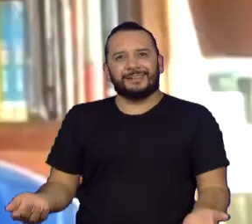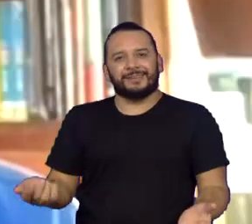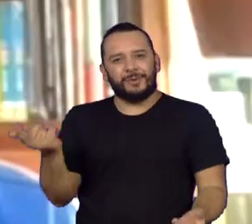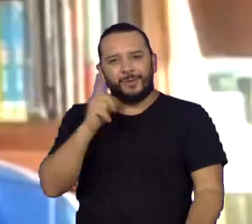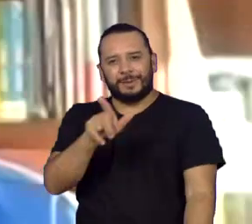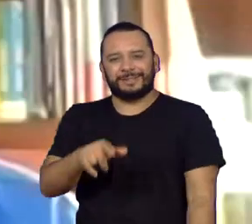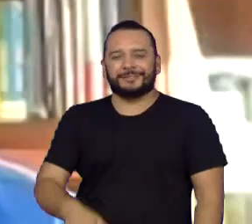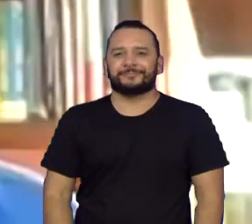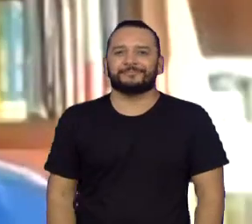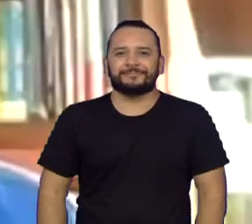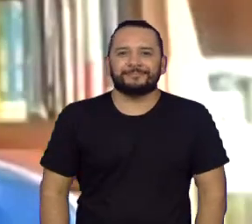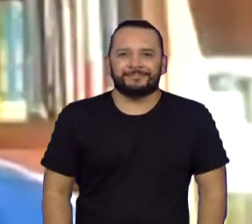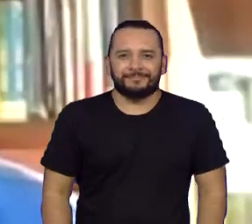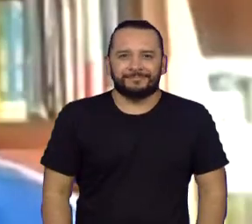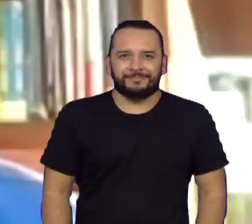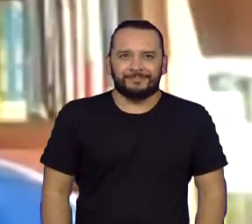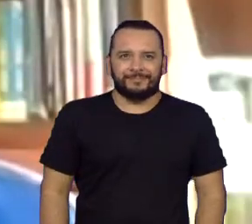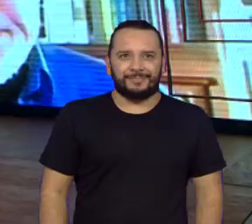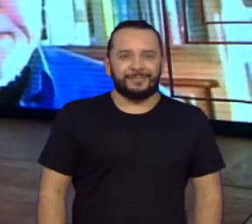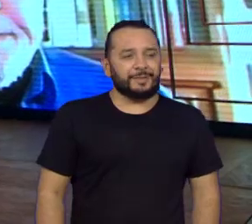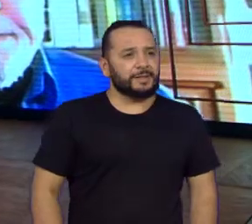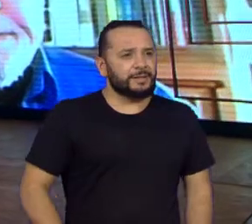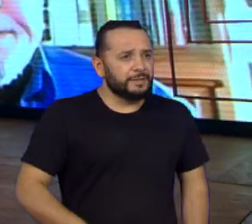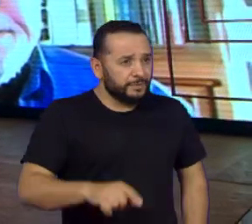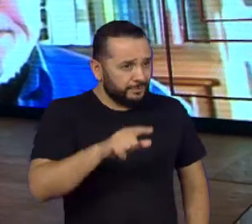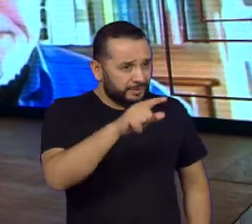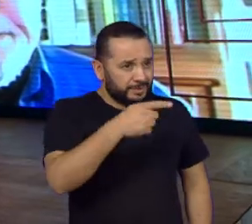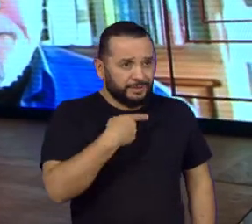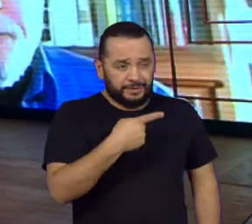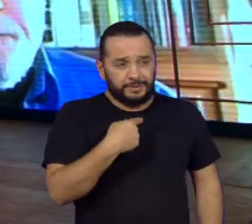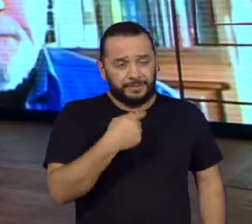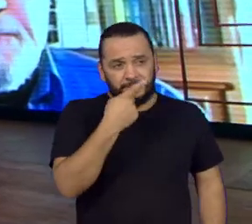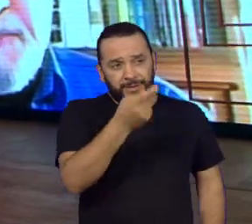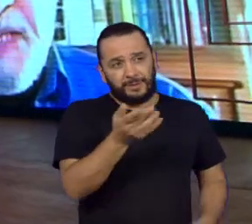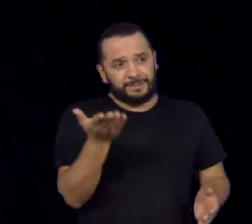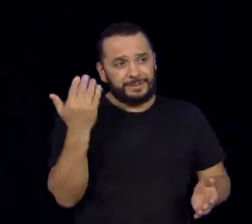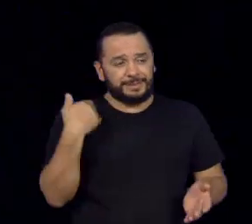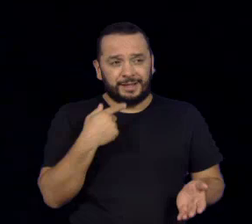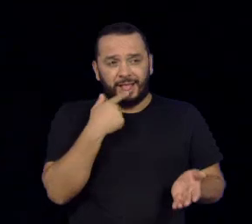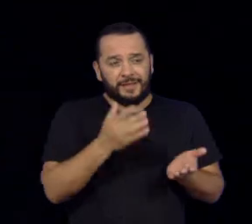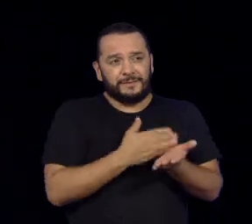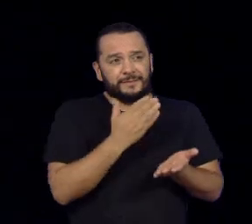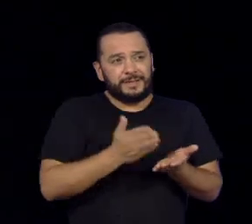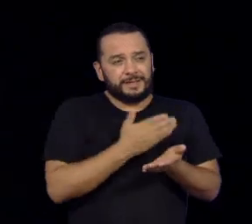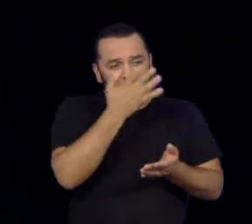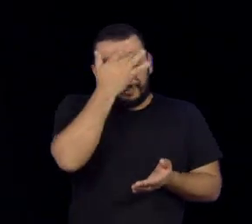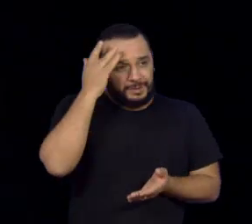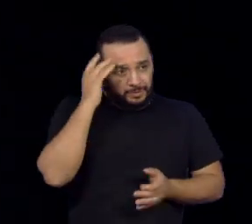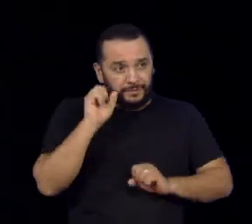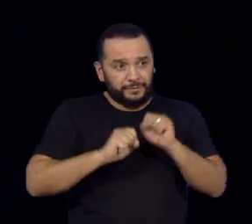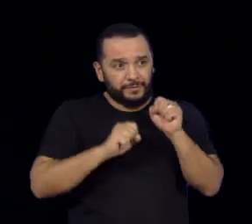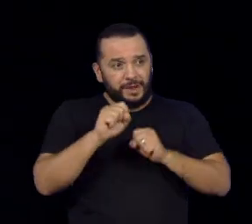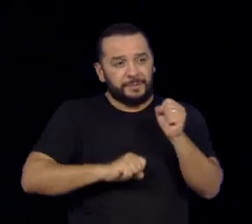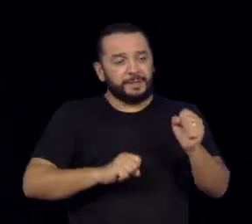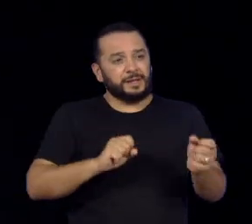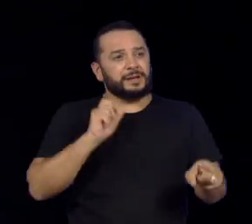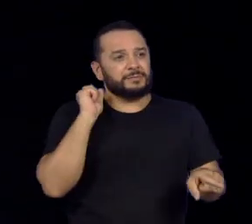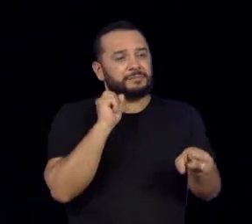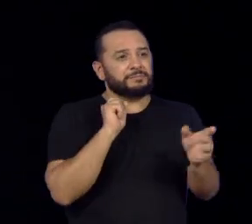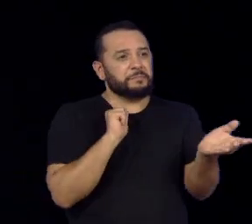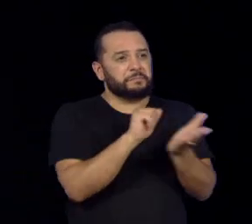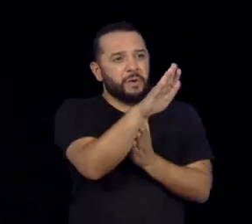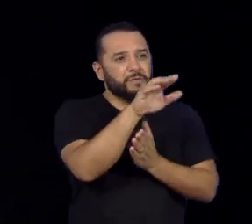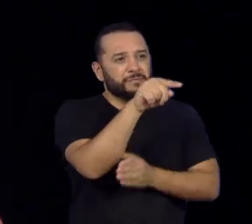isso acho que consegui. Elifas, aí você disse numa revista que, num certo momento, o pessoal da fábrica te